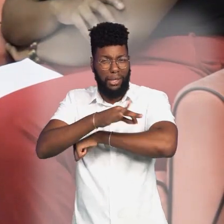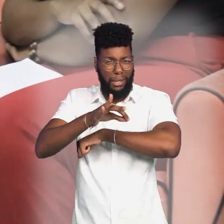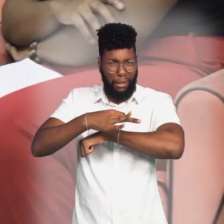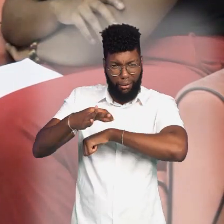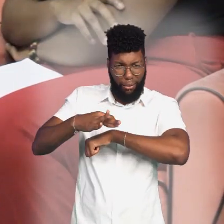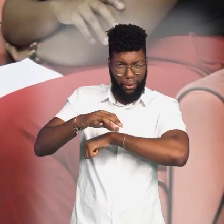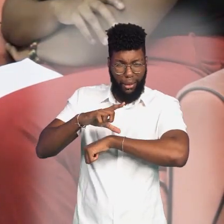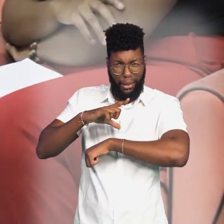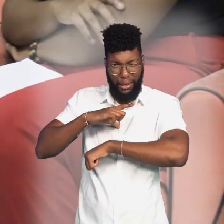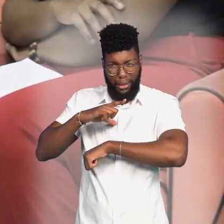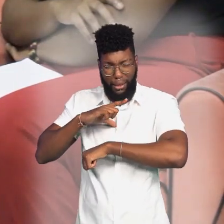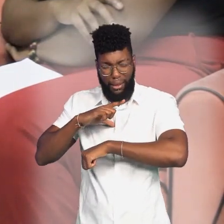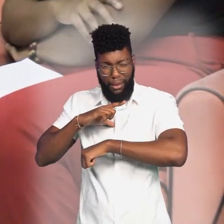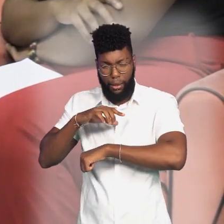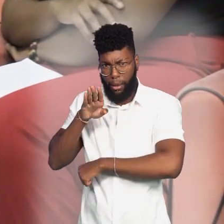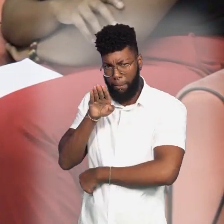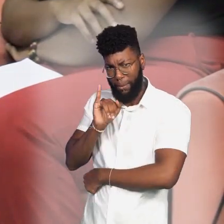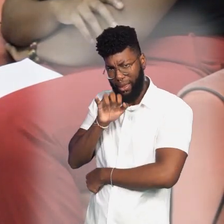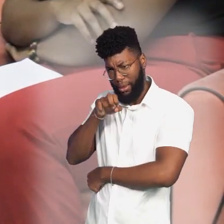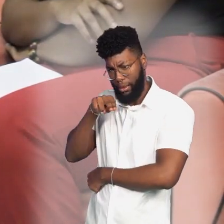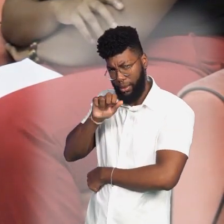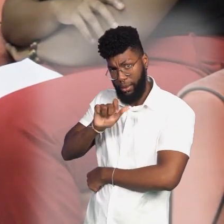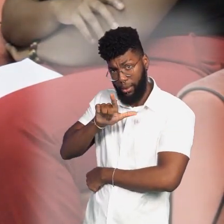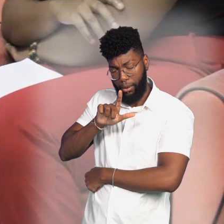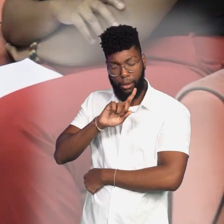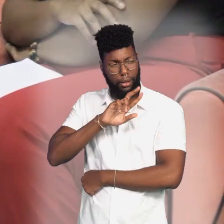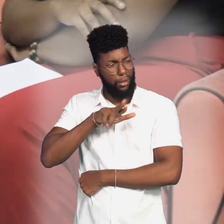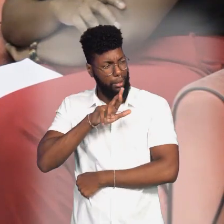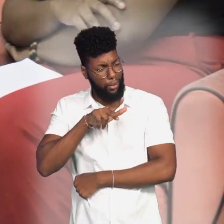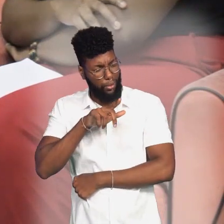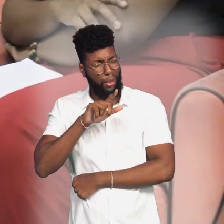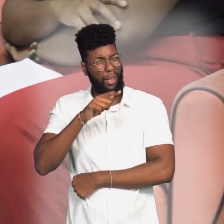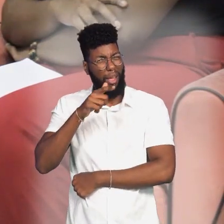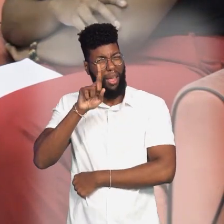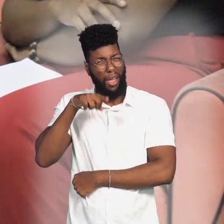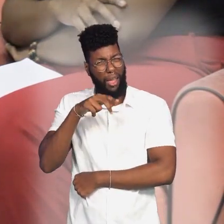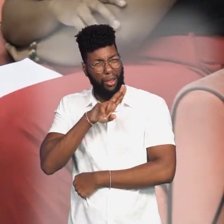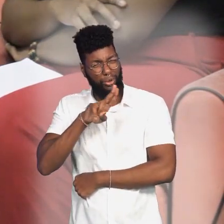tem todos os anos. Bienal? Não, tem outro nome.